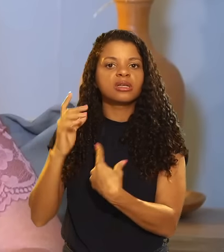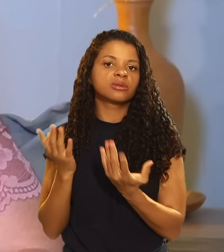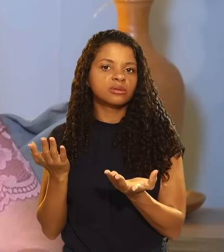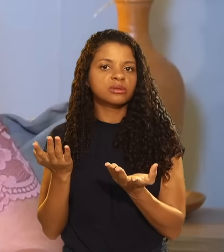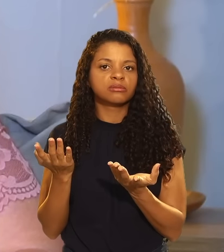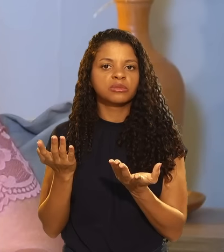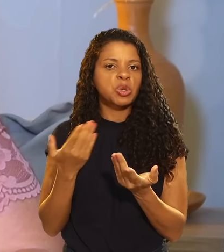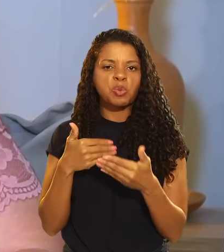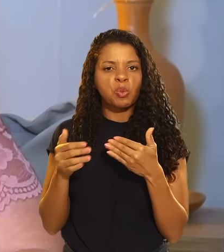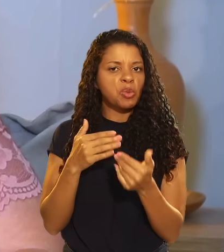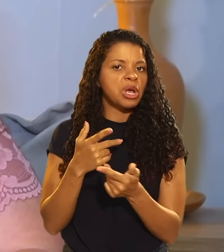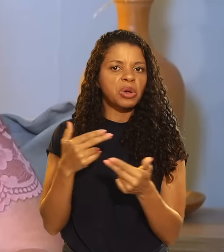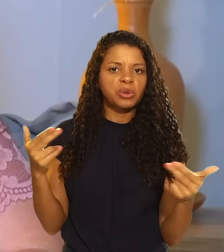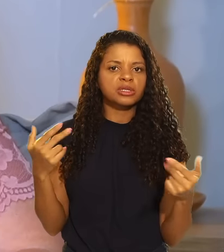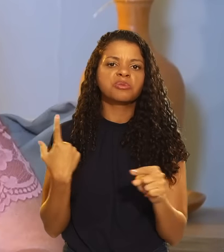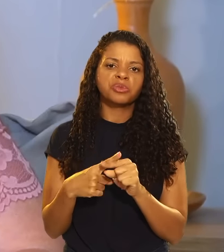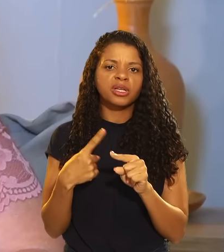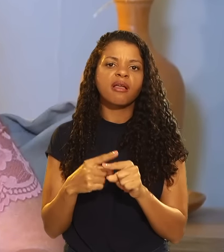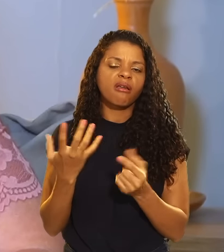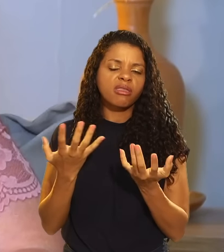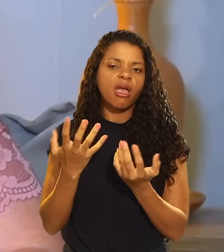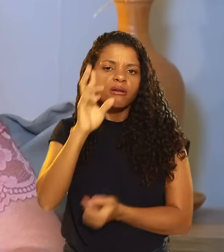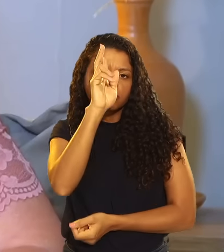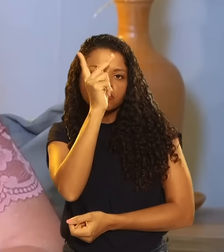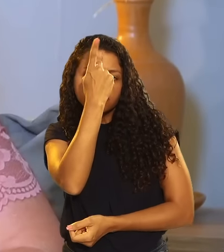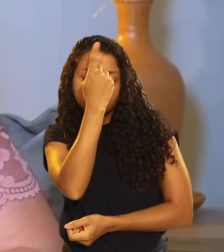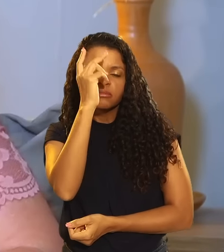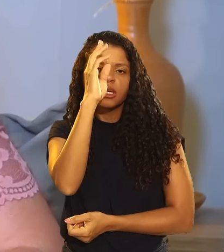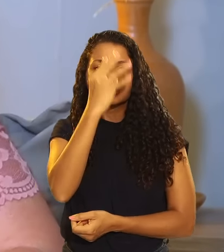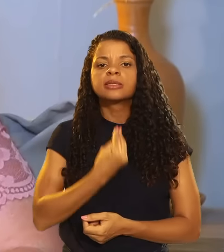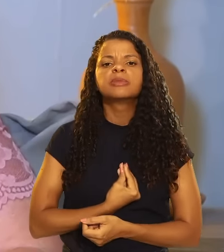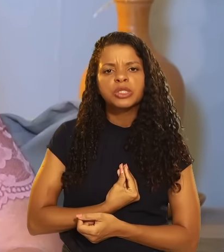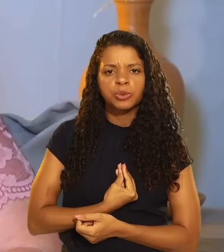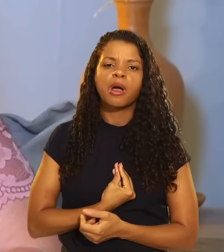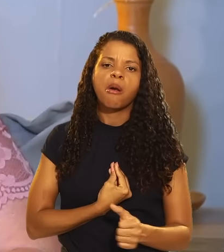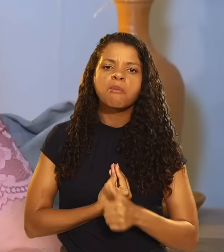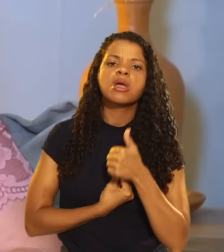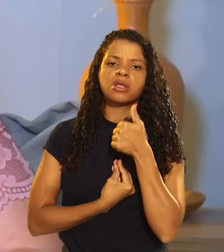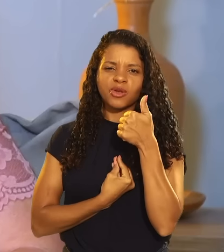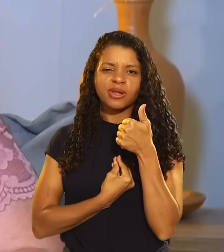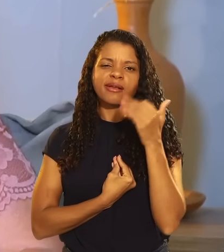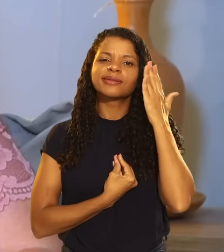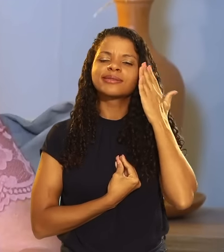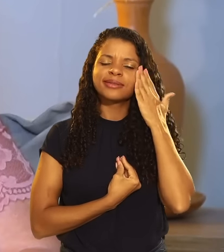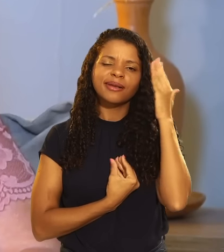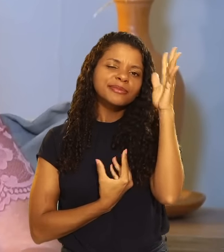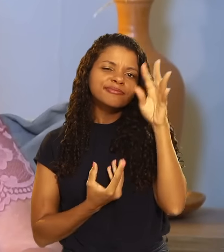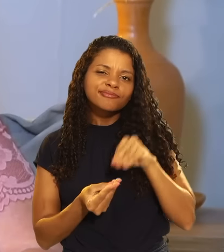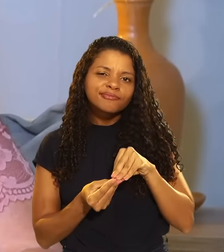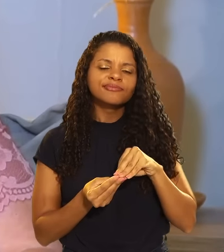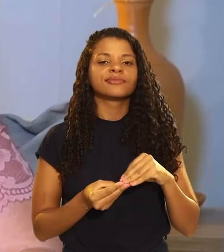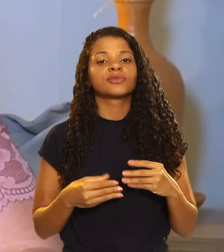onde você está buscando algo espiritual, algo que você está buscando diante de Deus. Então, quando Jesus